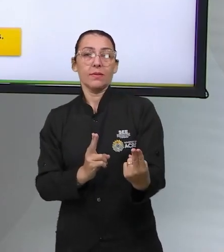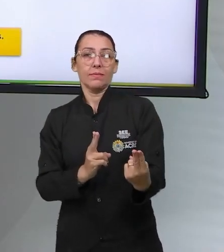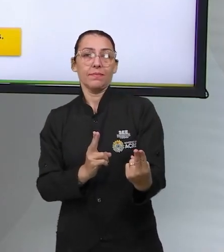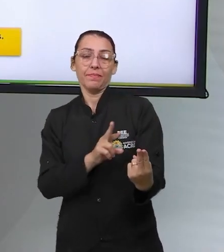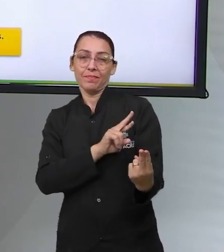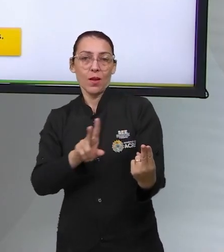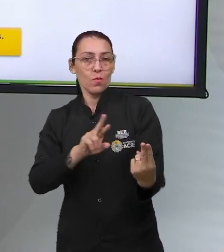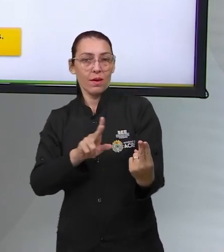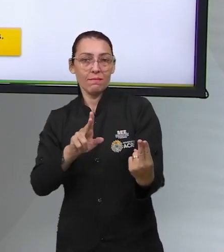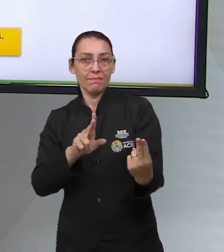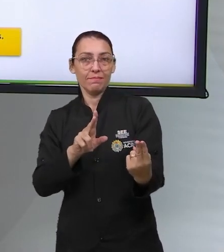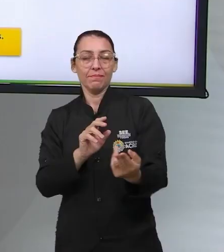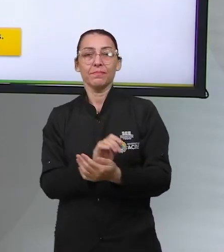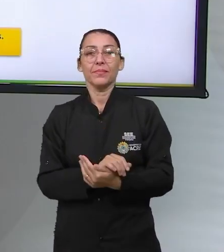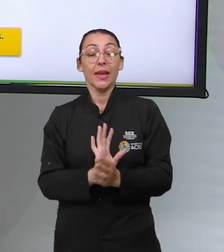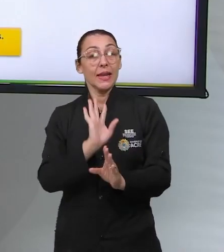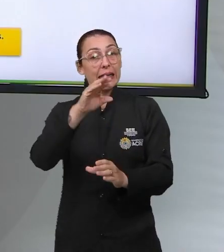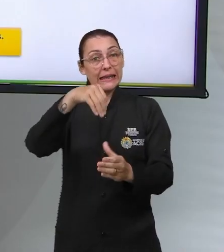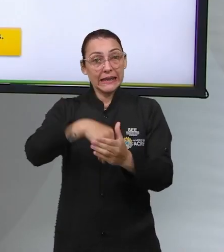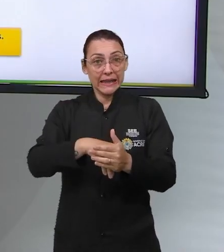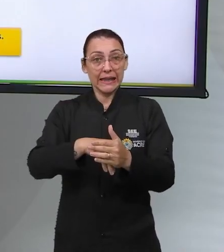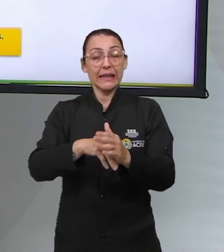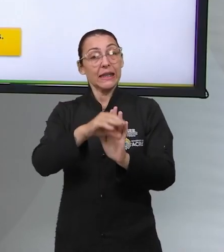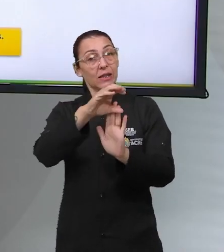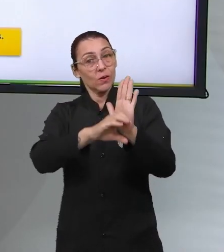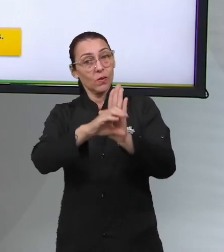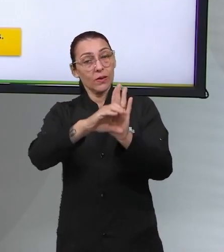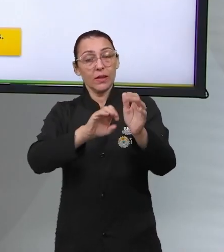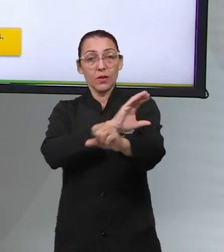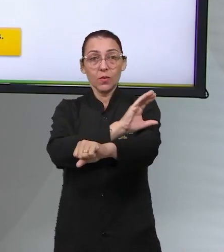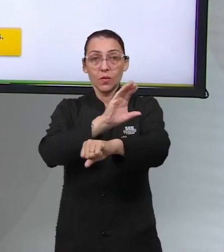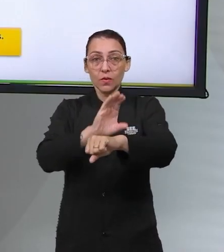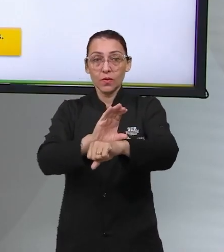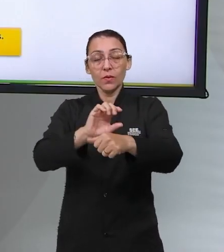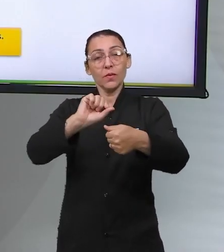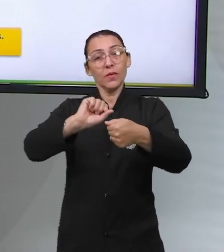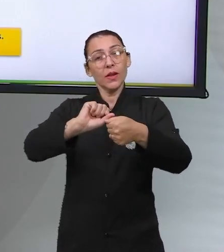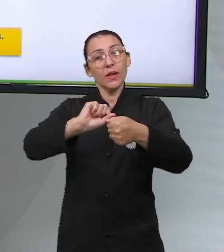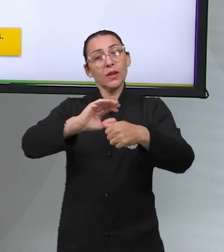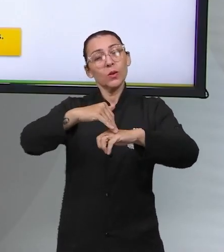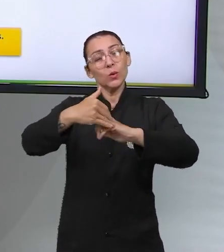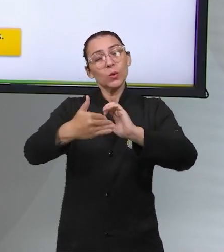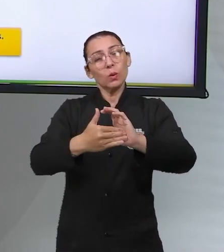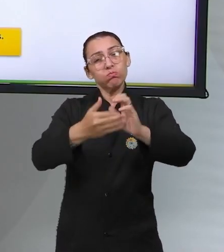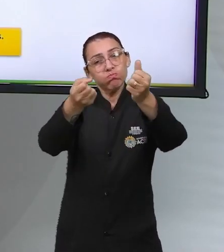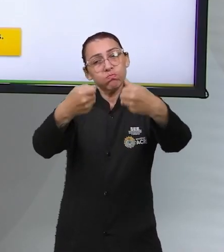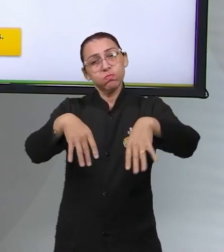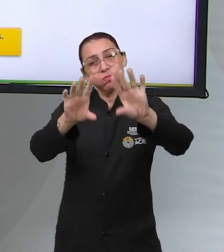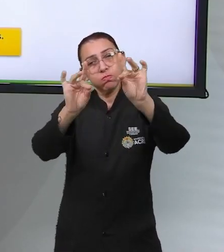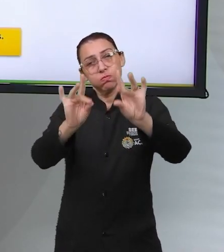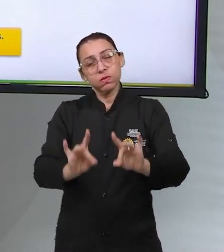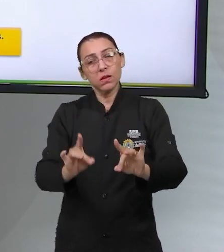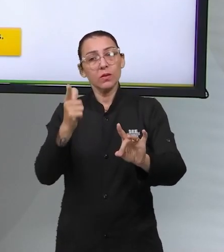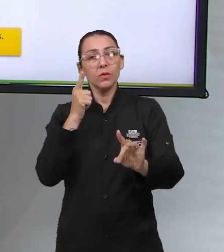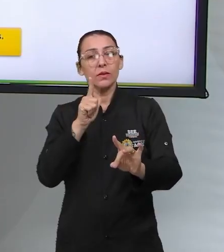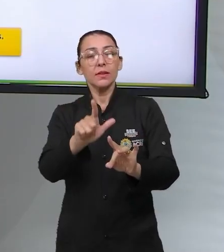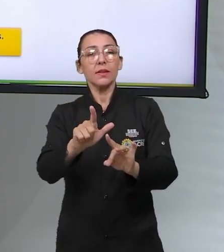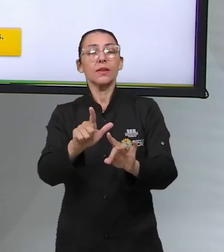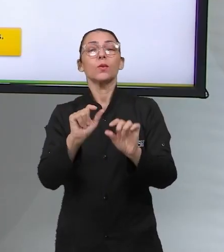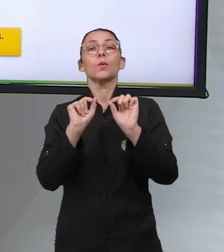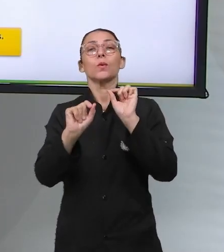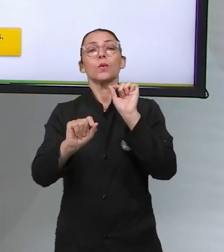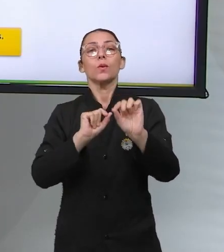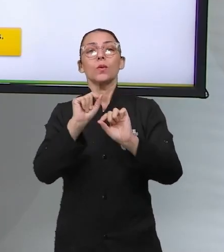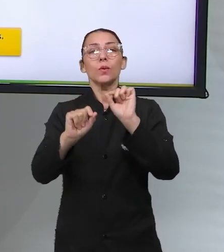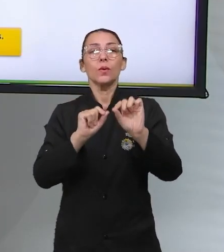absolutamente iguais. Dentro desse conceito de cultura, fiz todo esse comentário para chegar justamente na